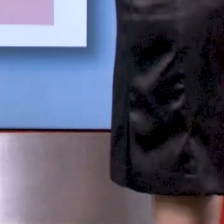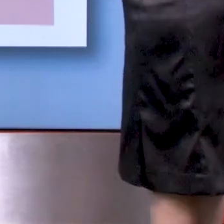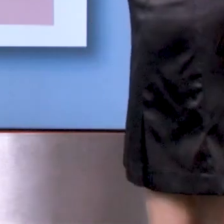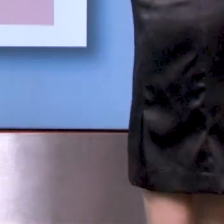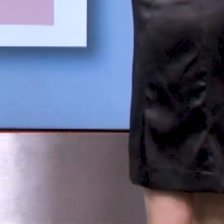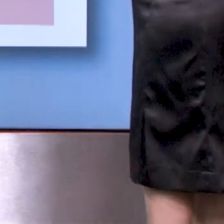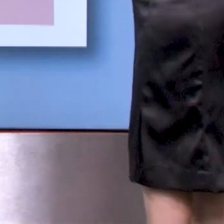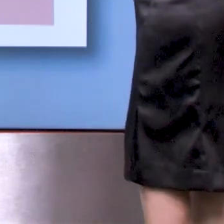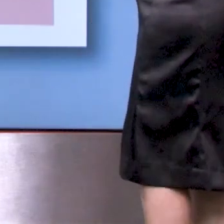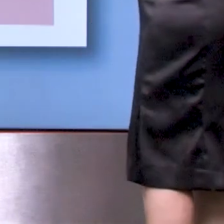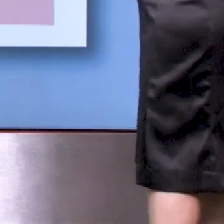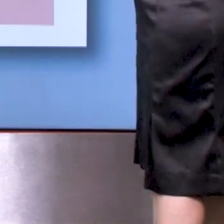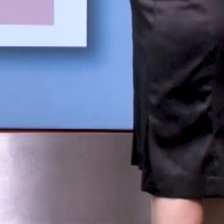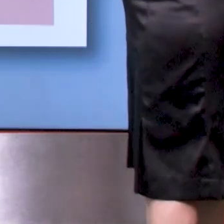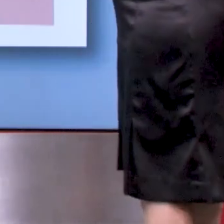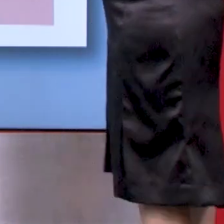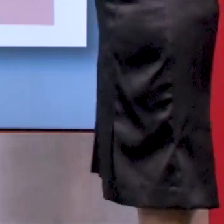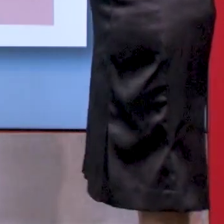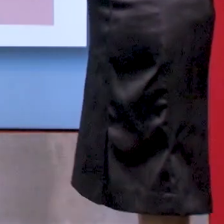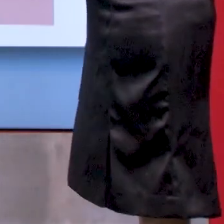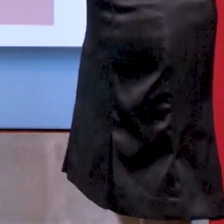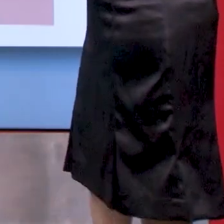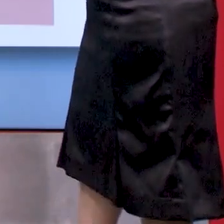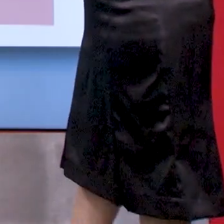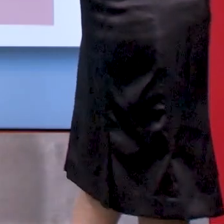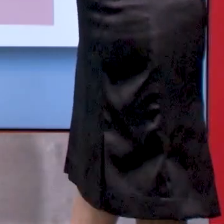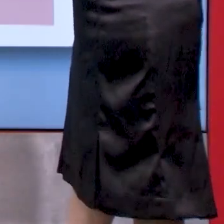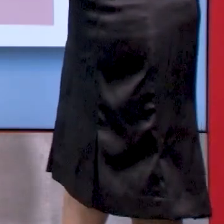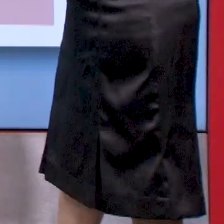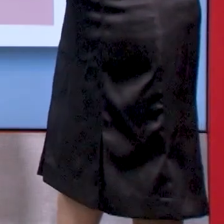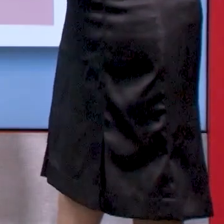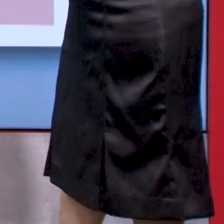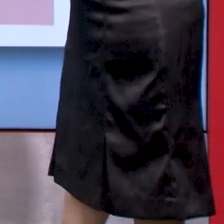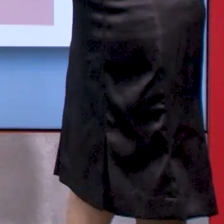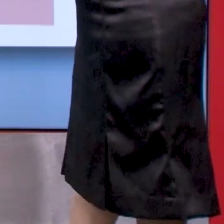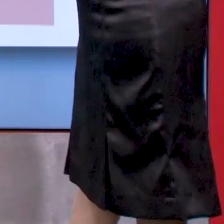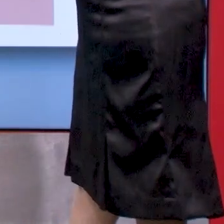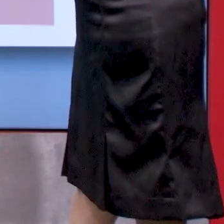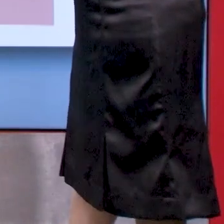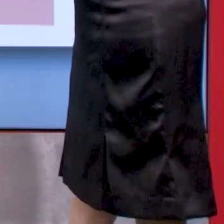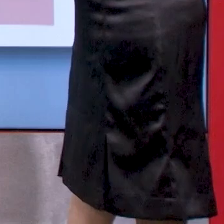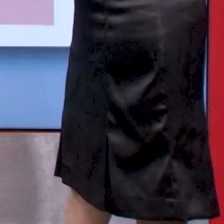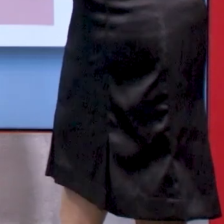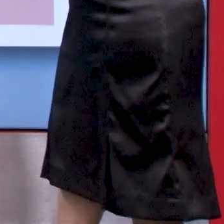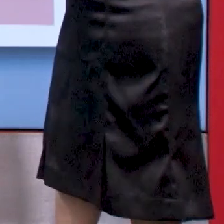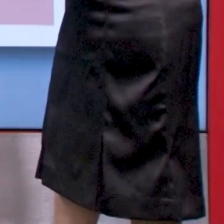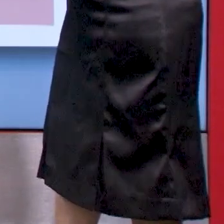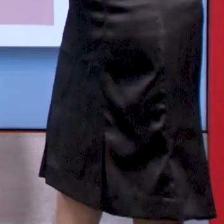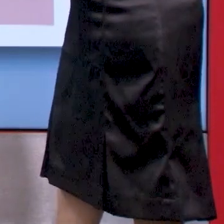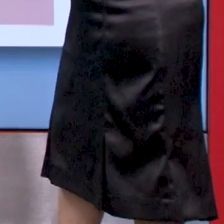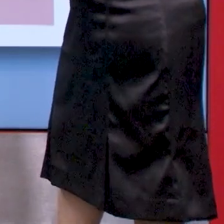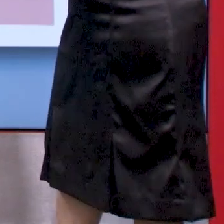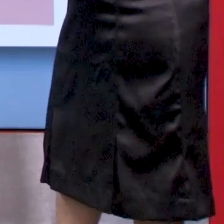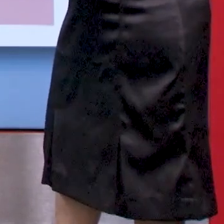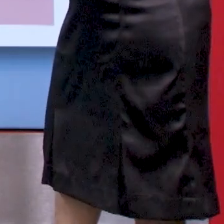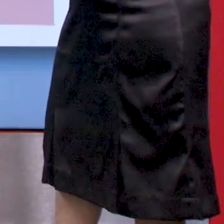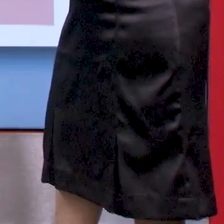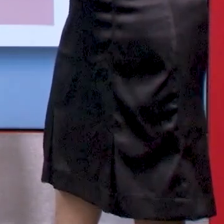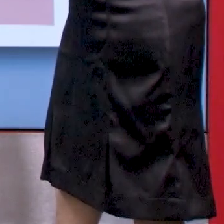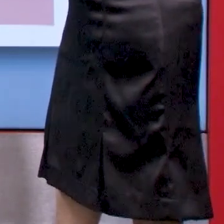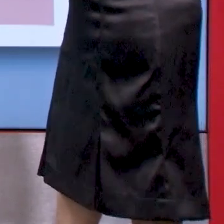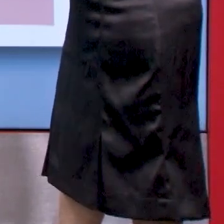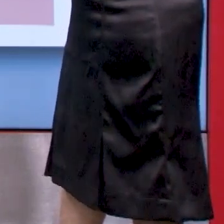Vídeos. Após aberta esta aba, nós podemos ver aqui que tem uma ficha para